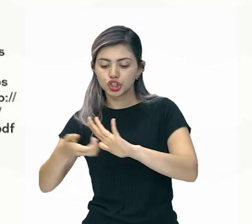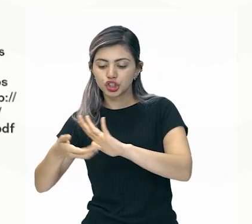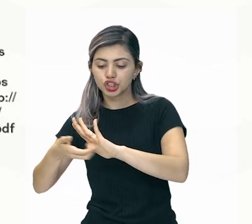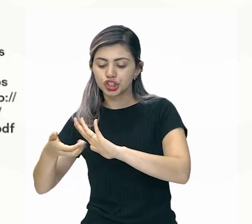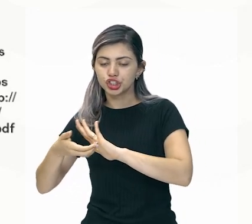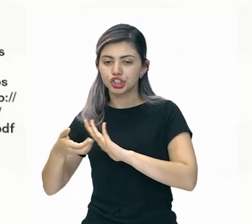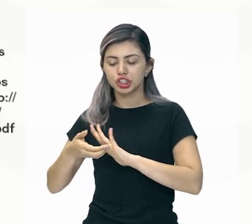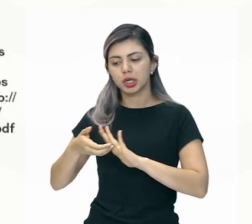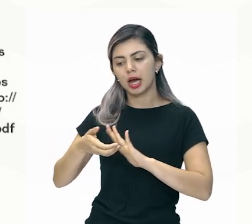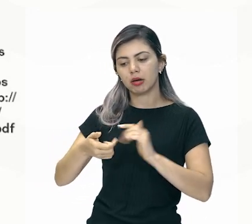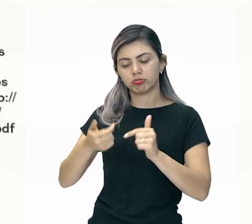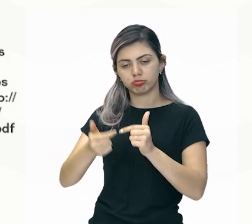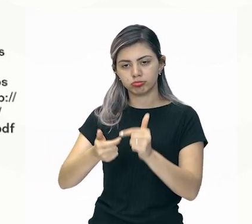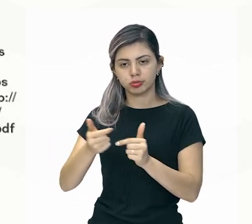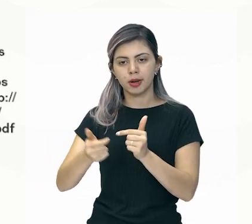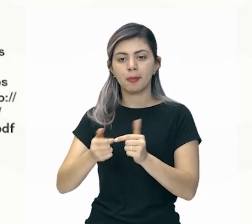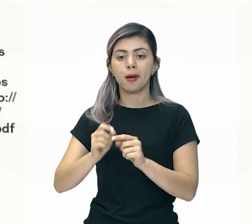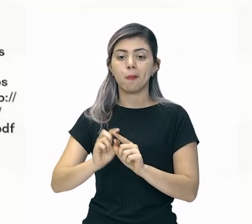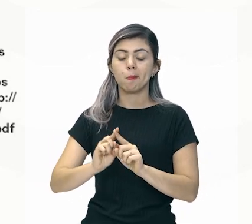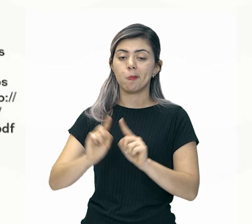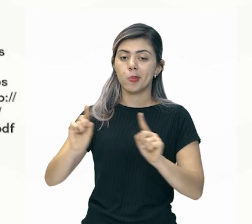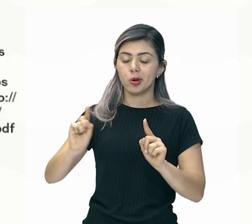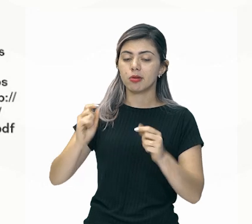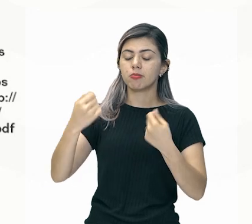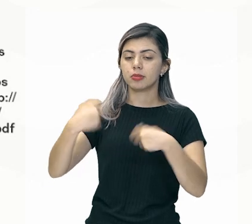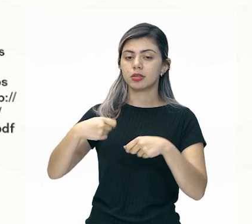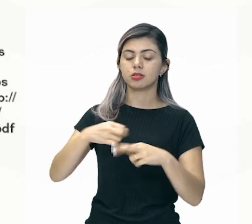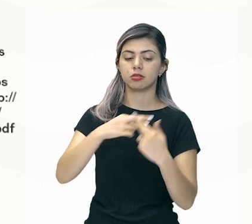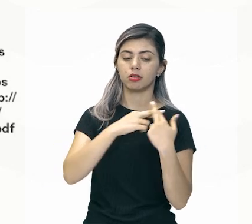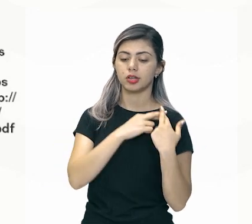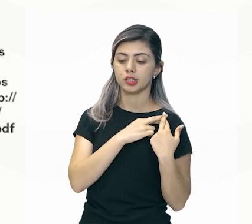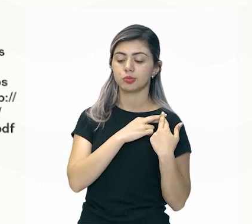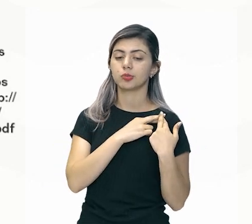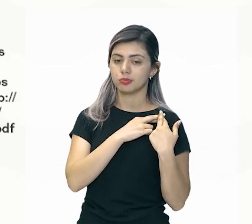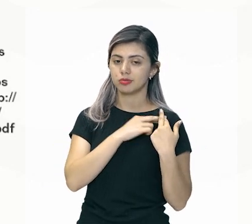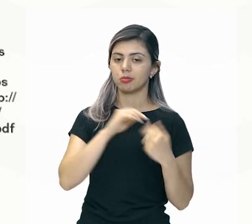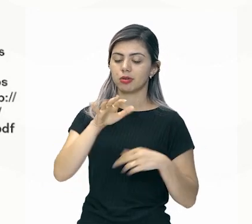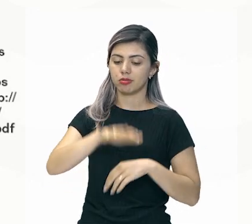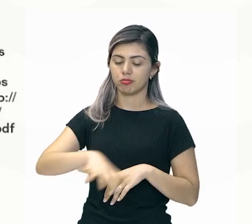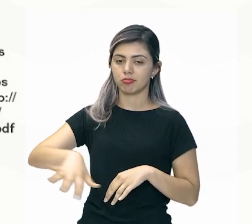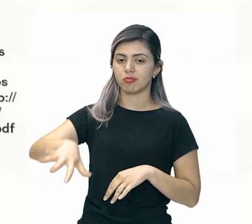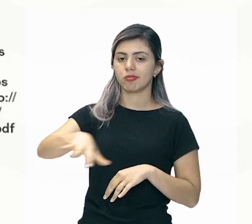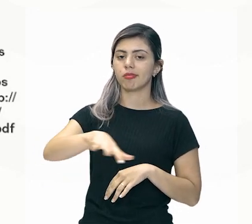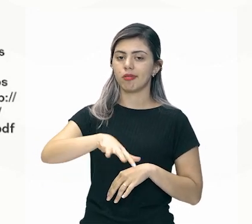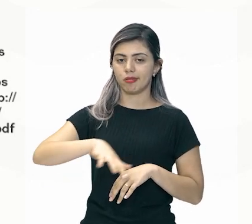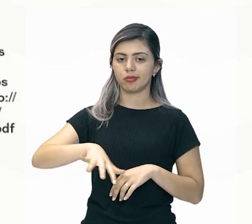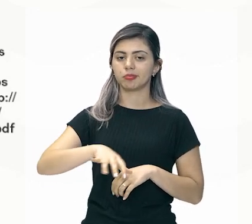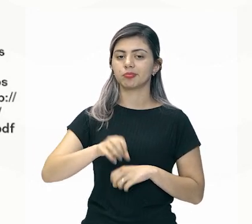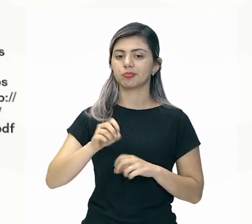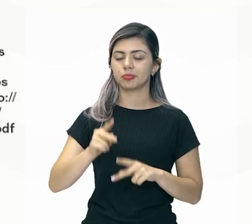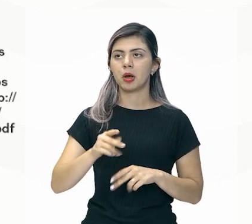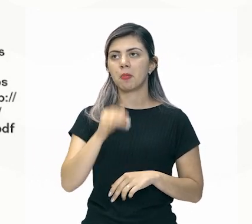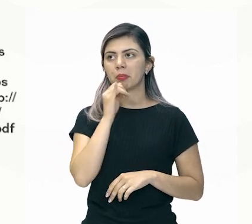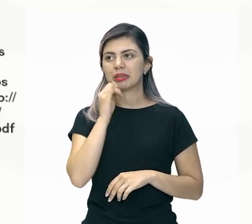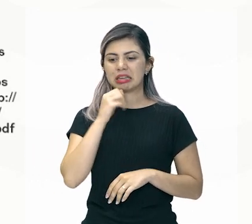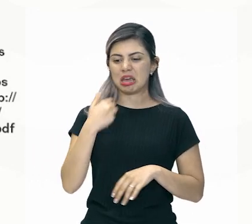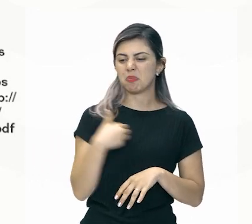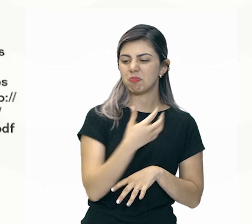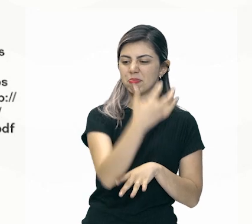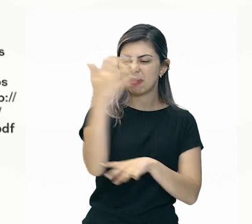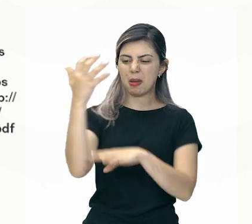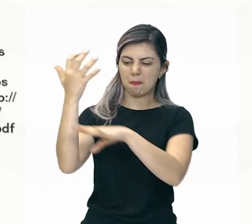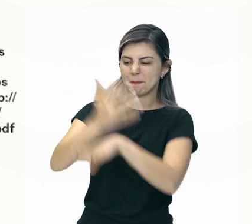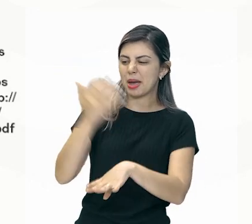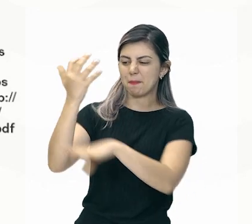um trabalho ali, mas com responsabilidade, né, sem ter aquela pegada de vamos desmatar tudo,